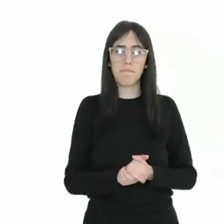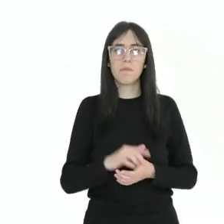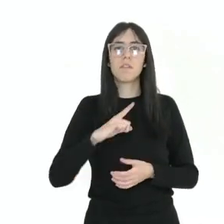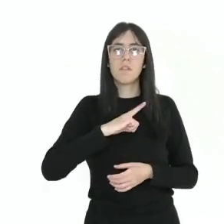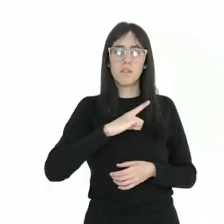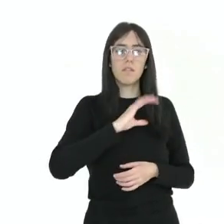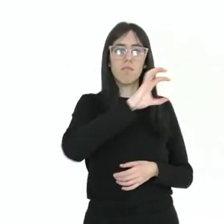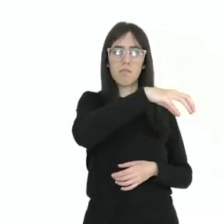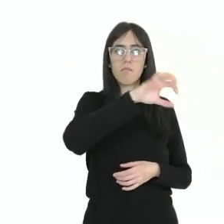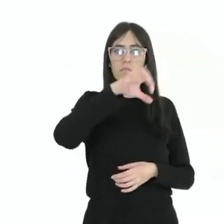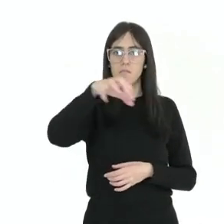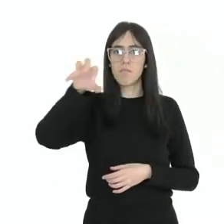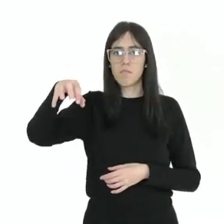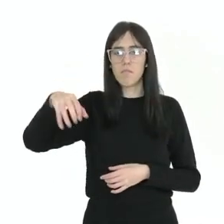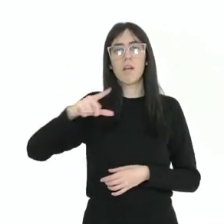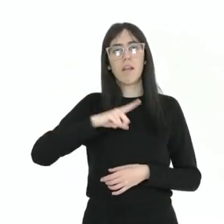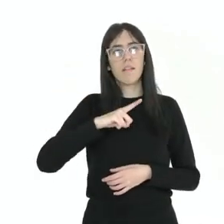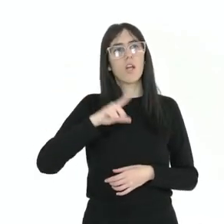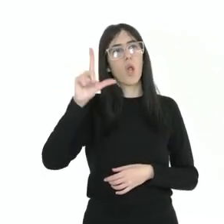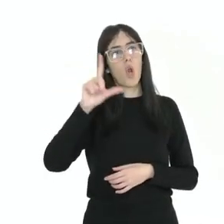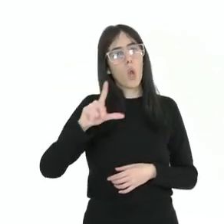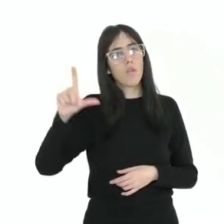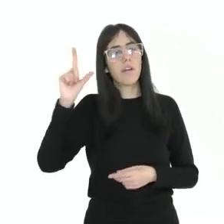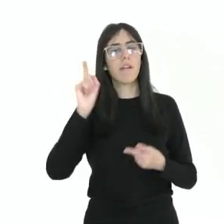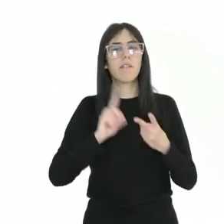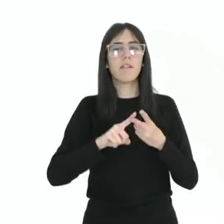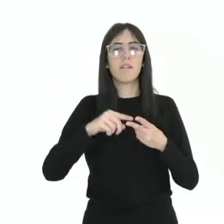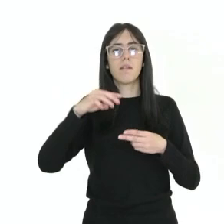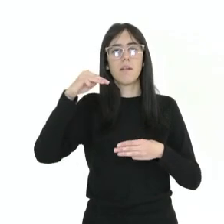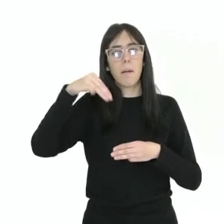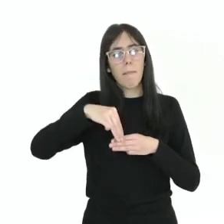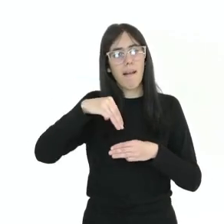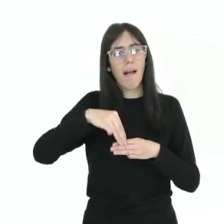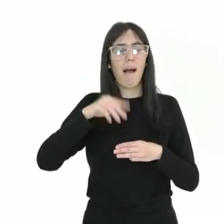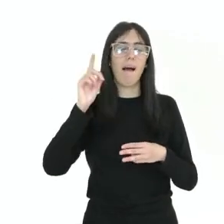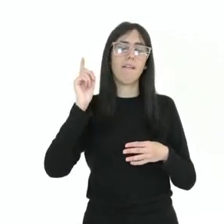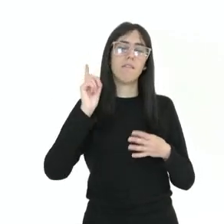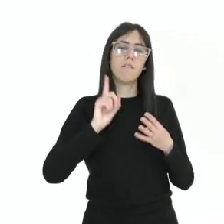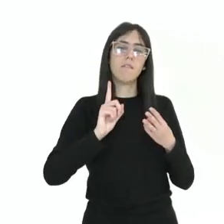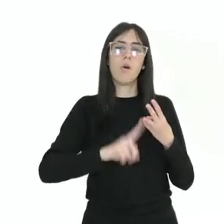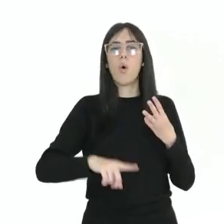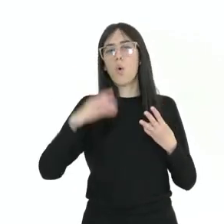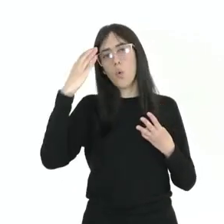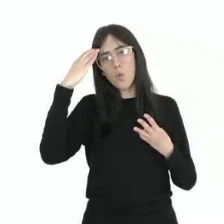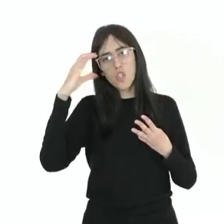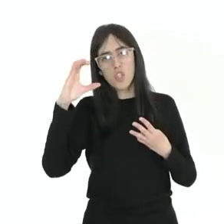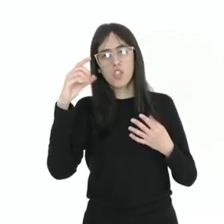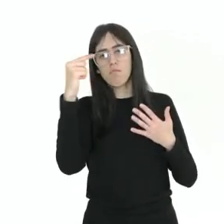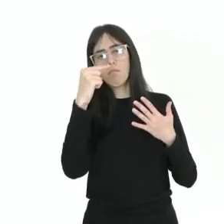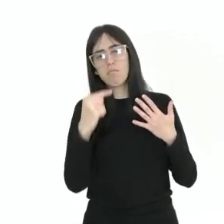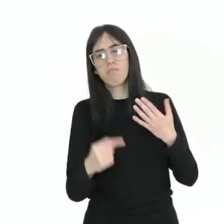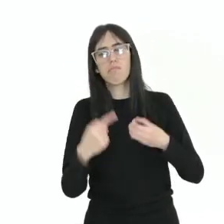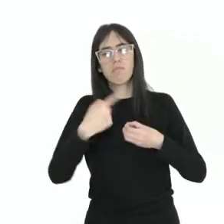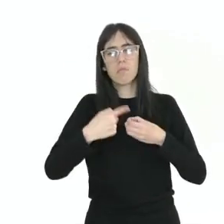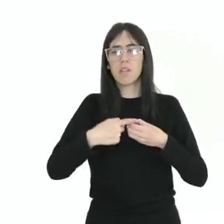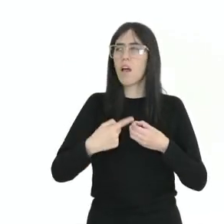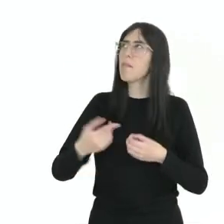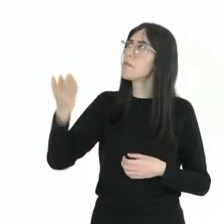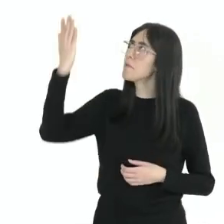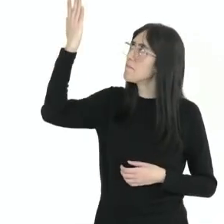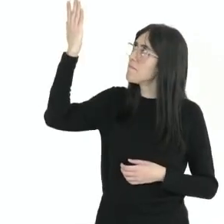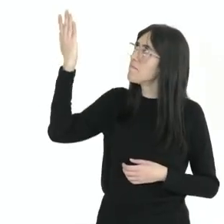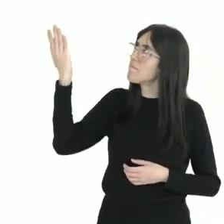filiados em Londrina, Maringá, Curitiba, Açaí, Uraí,